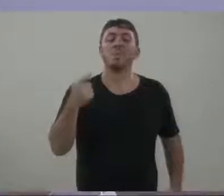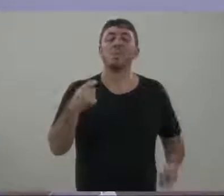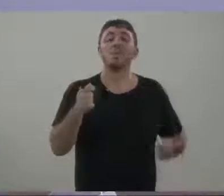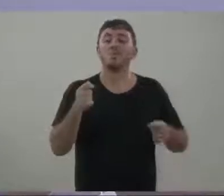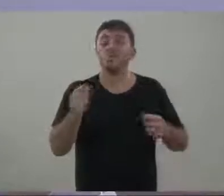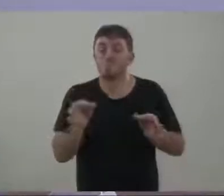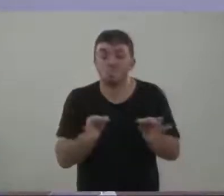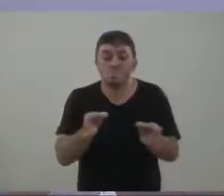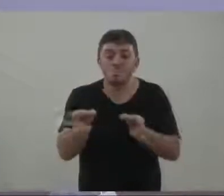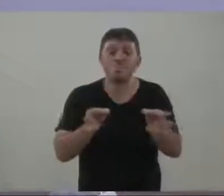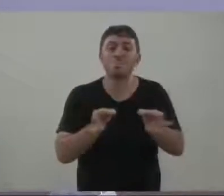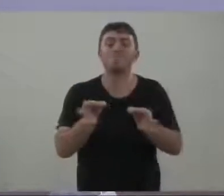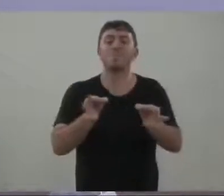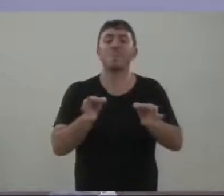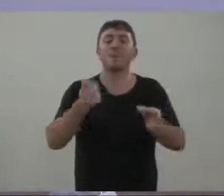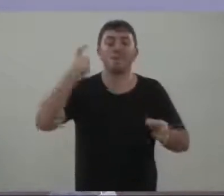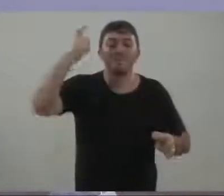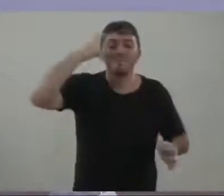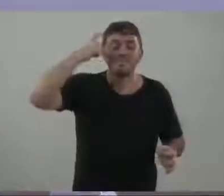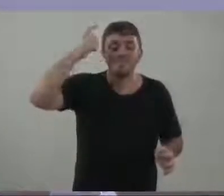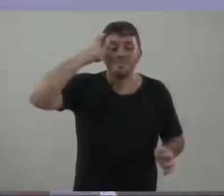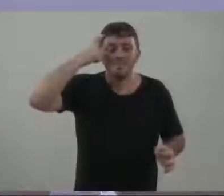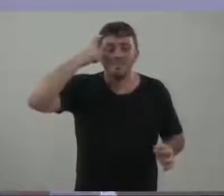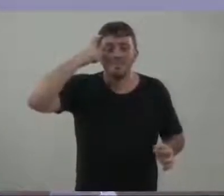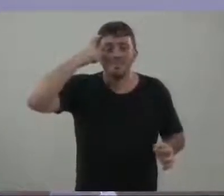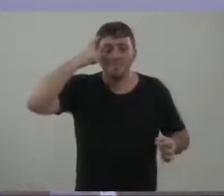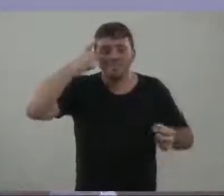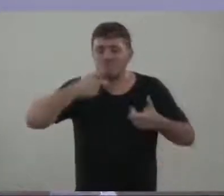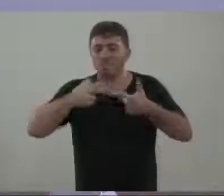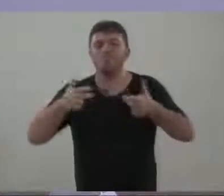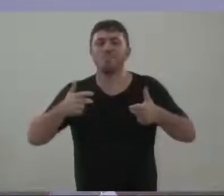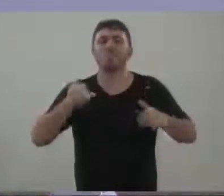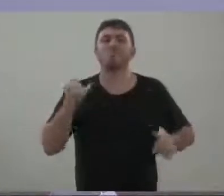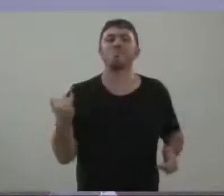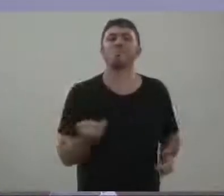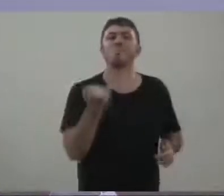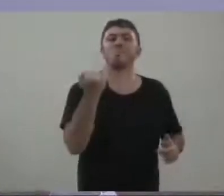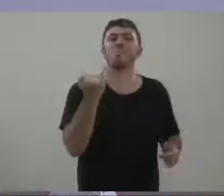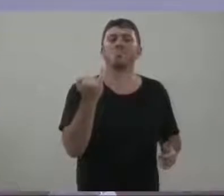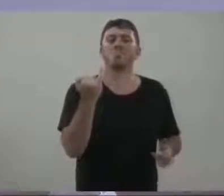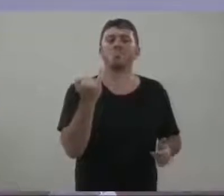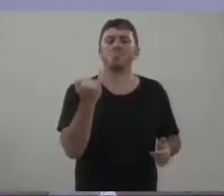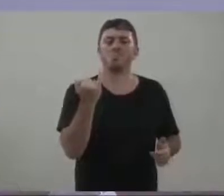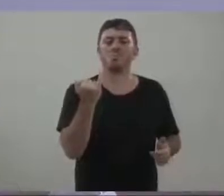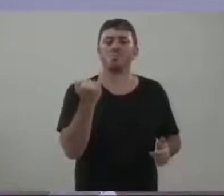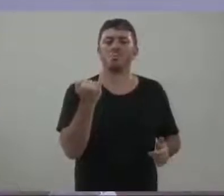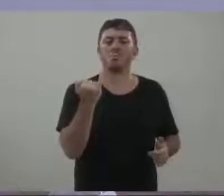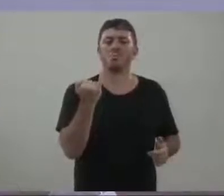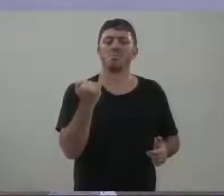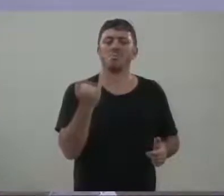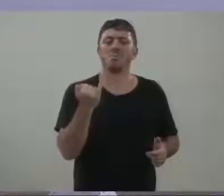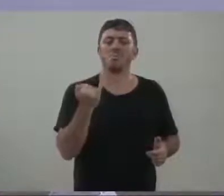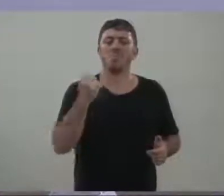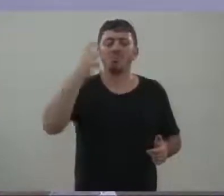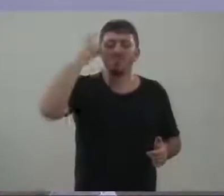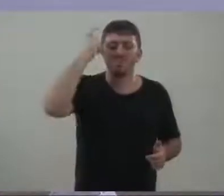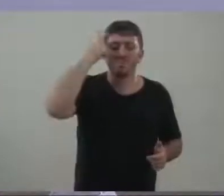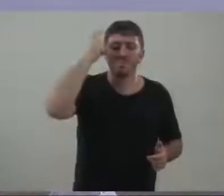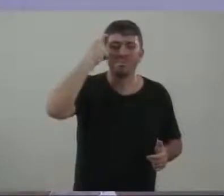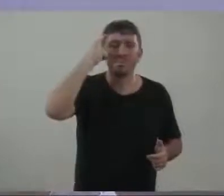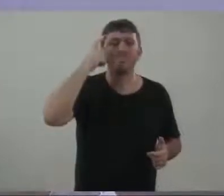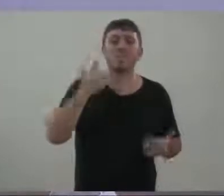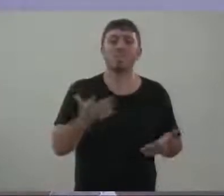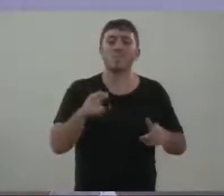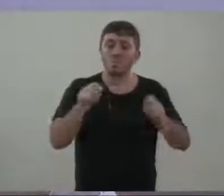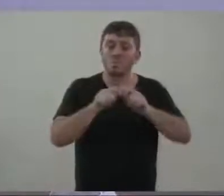resolutividade que nós temos que ter, com ações importantes aqui na casa, propiciando sim, né,